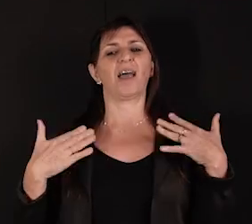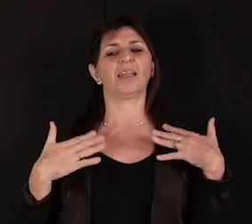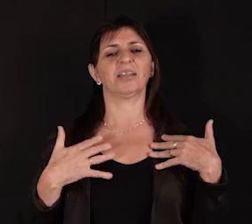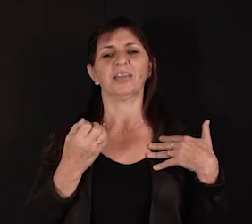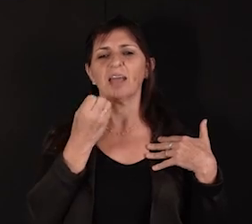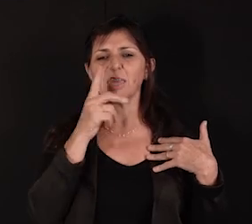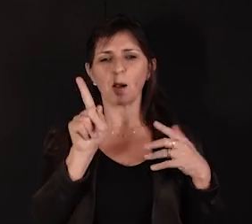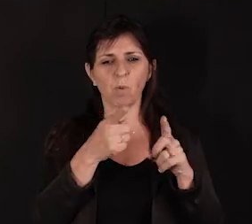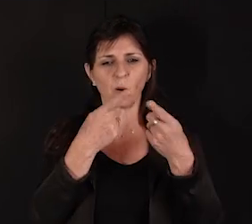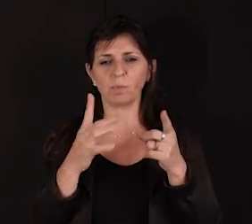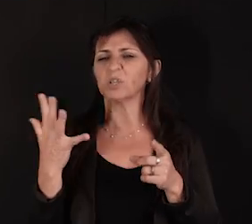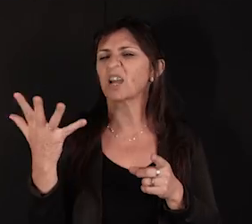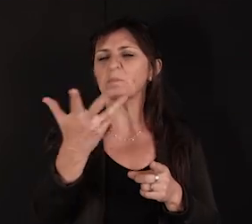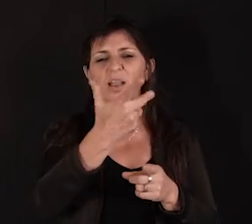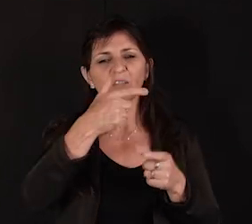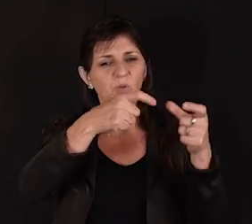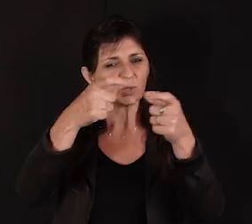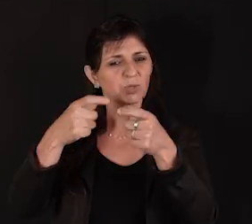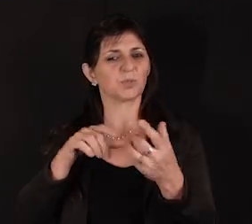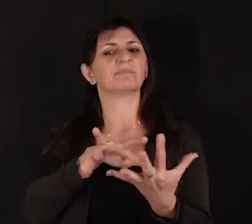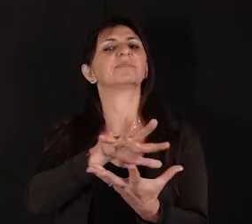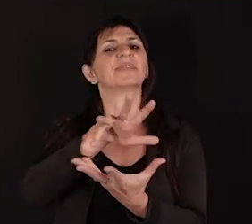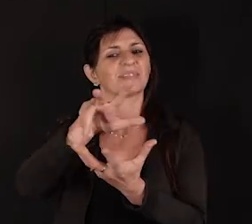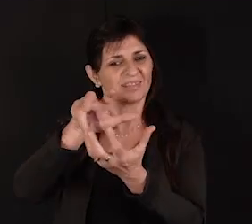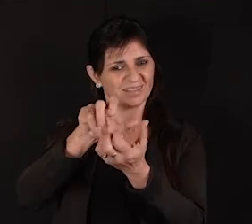música a todos os rincões.